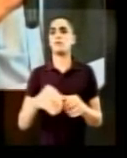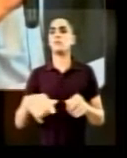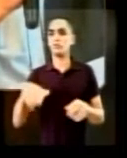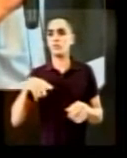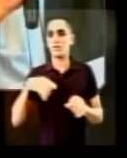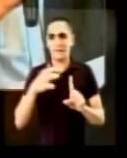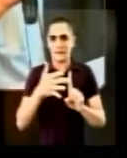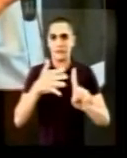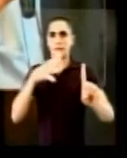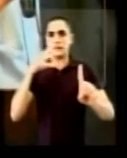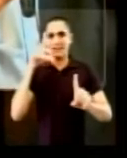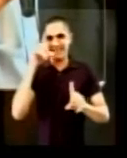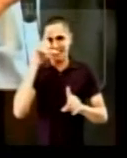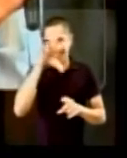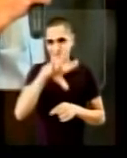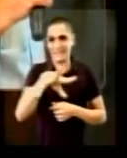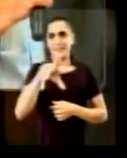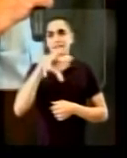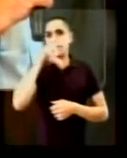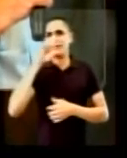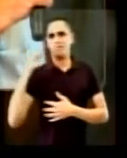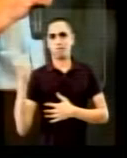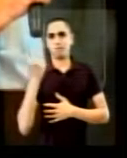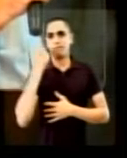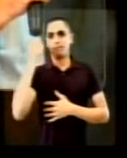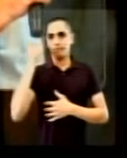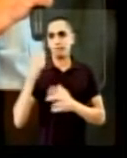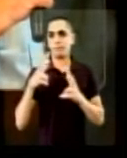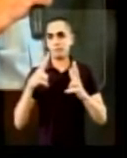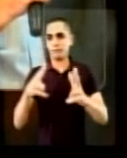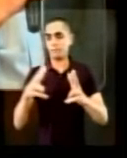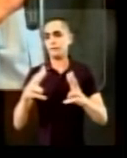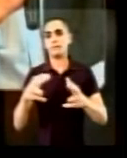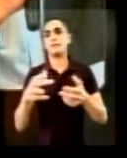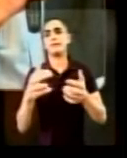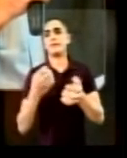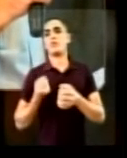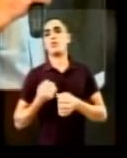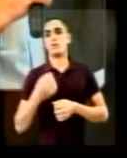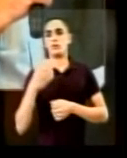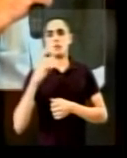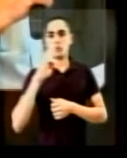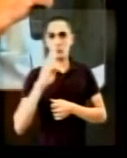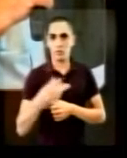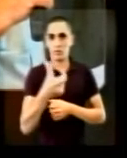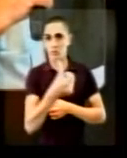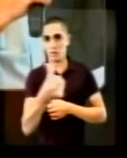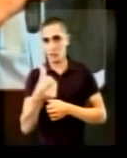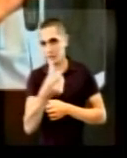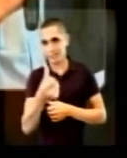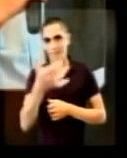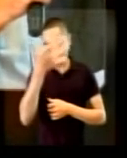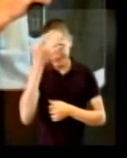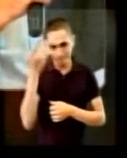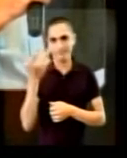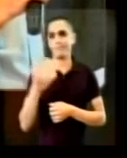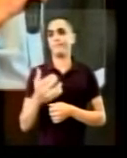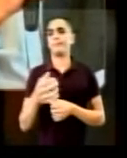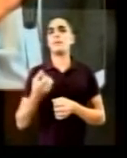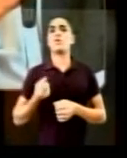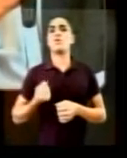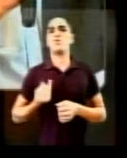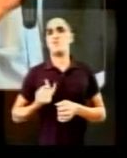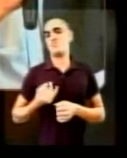síndromes respiratórias agudas graves, que corresponde a 10,8%. O